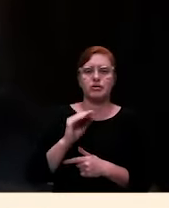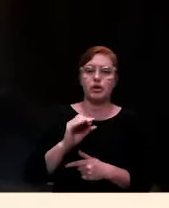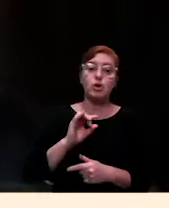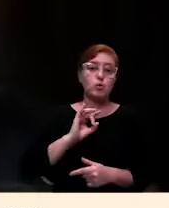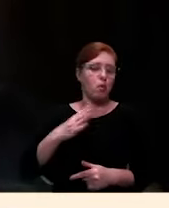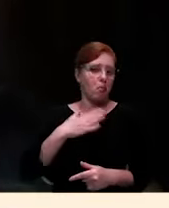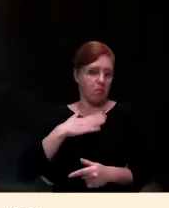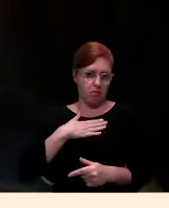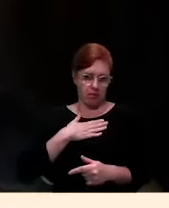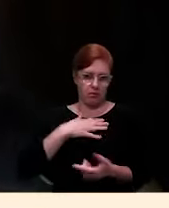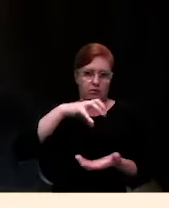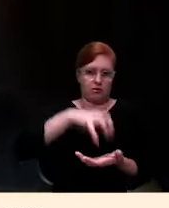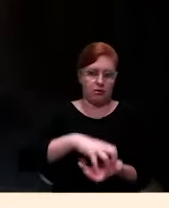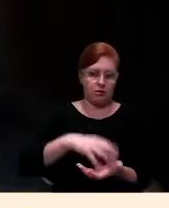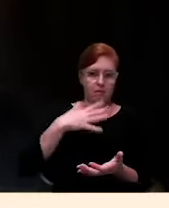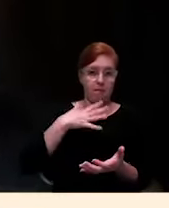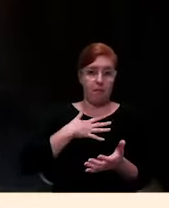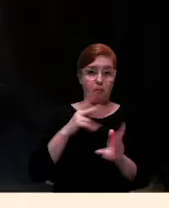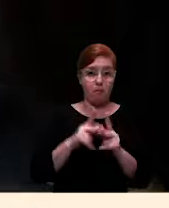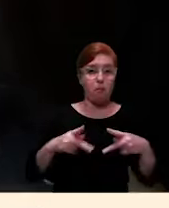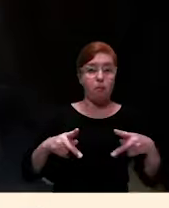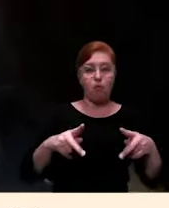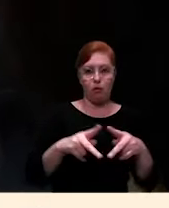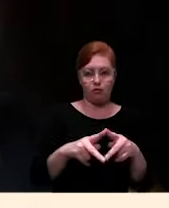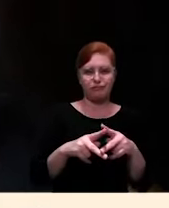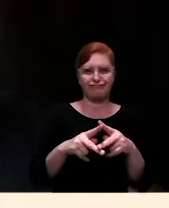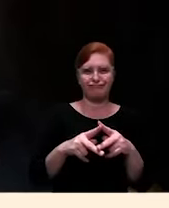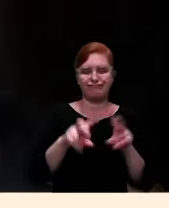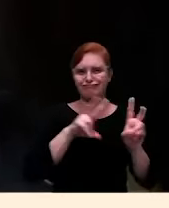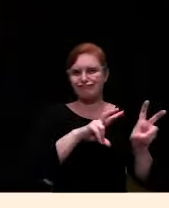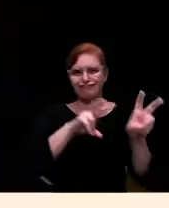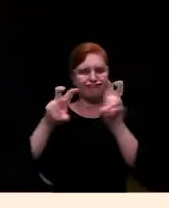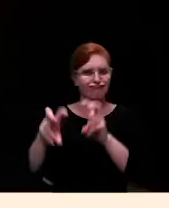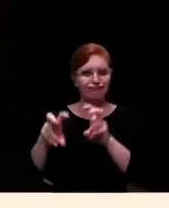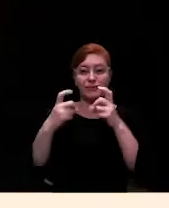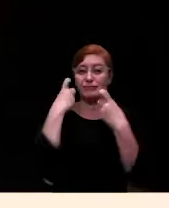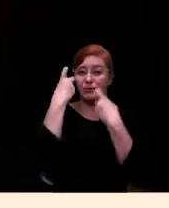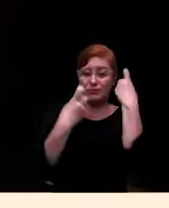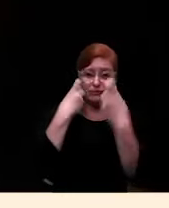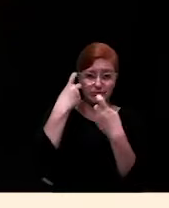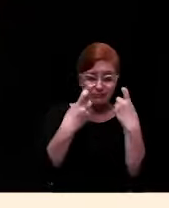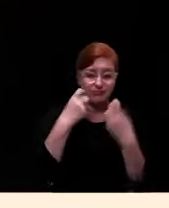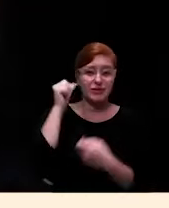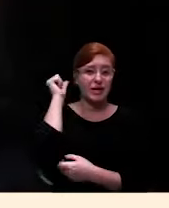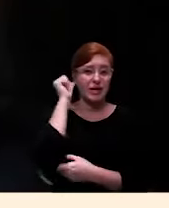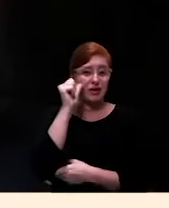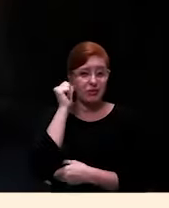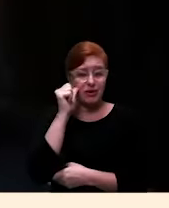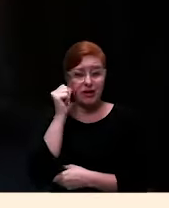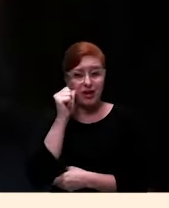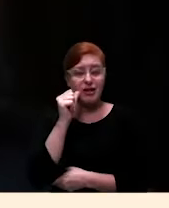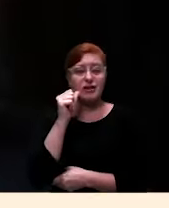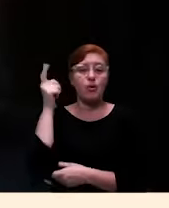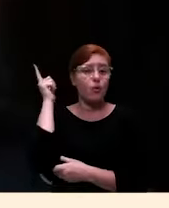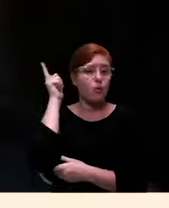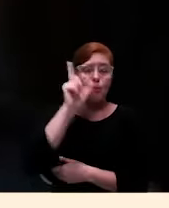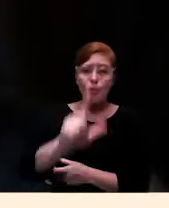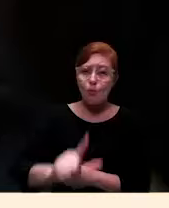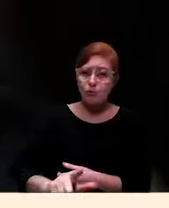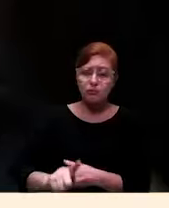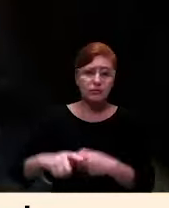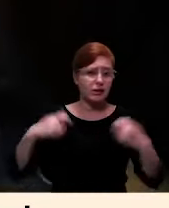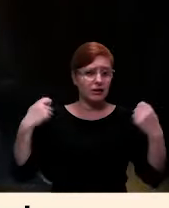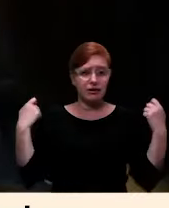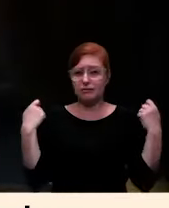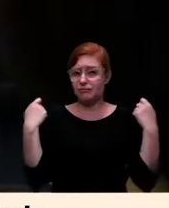só na minha aldeia, com meu povo. Isso é muito preocupante. As mulheres, muitas